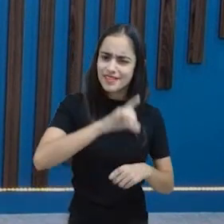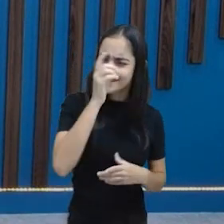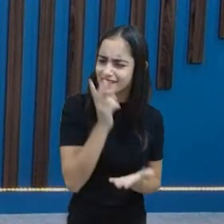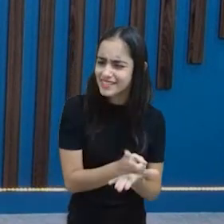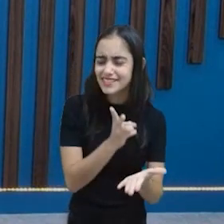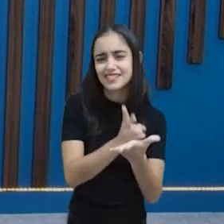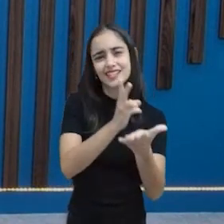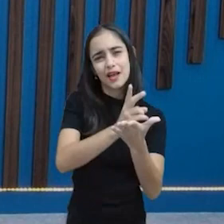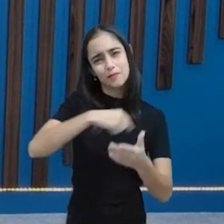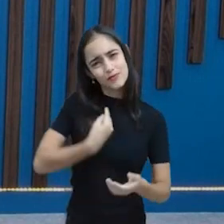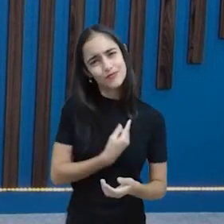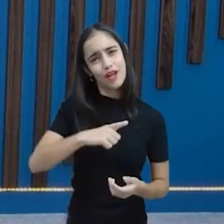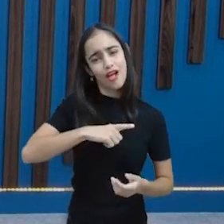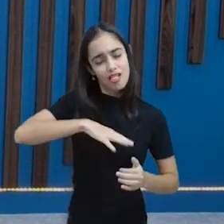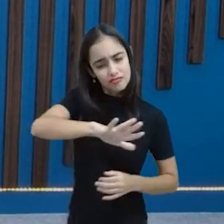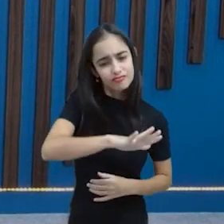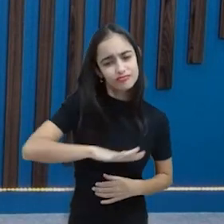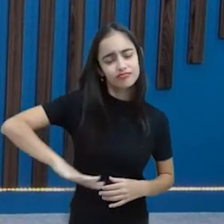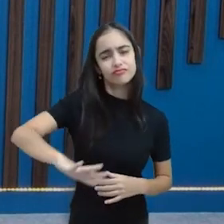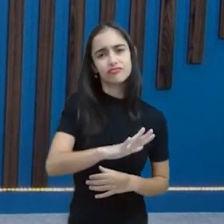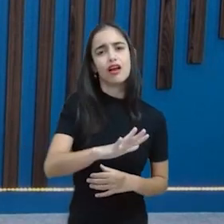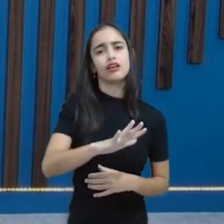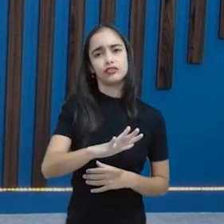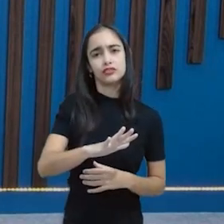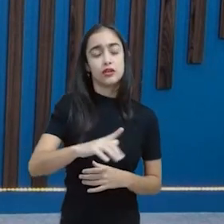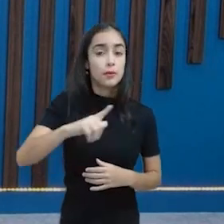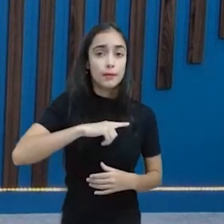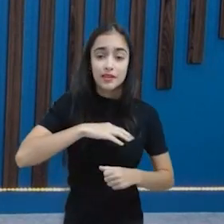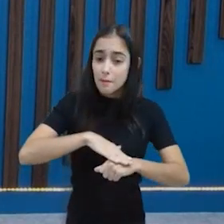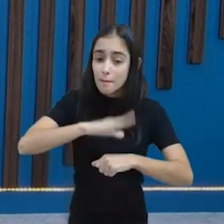possa criar espaços, né, para que a gente possa garantir mais